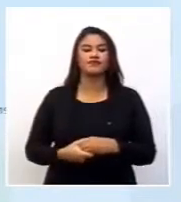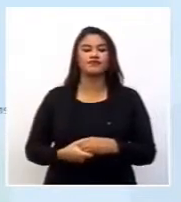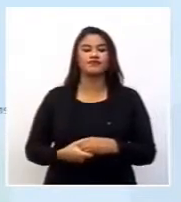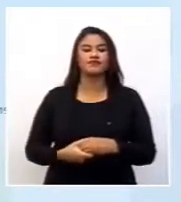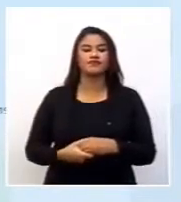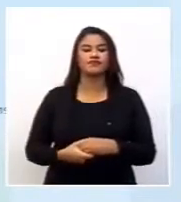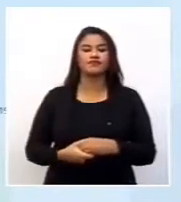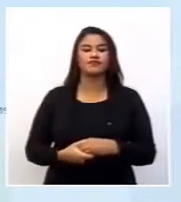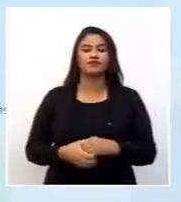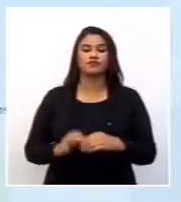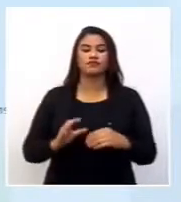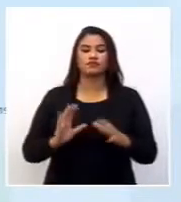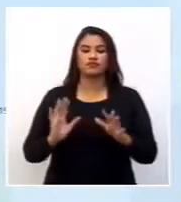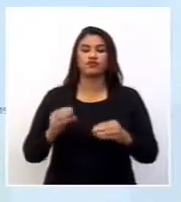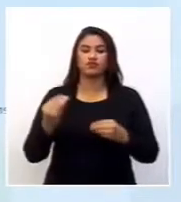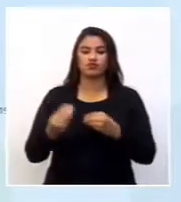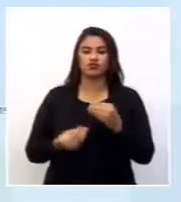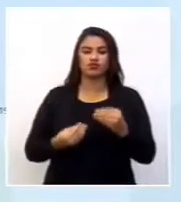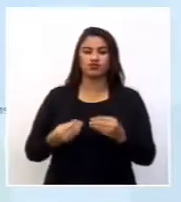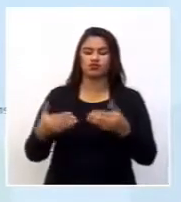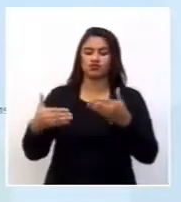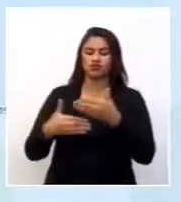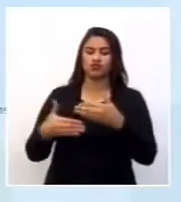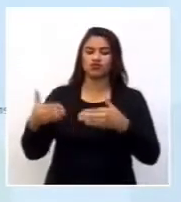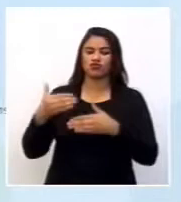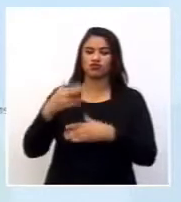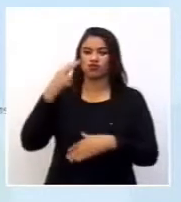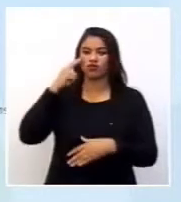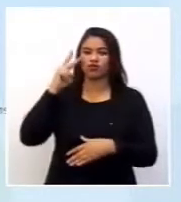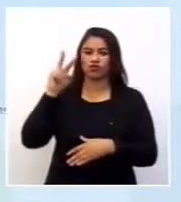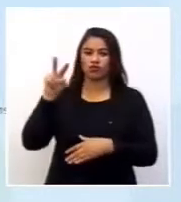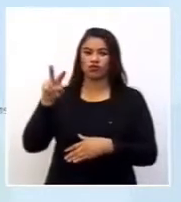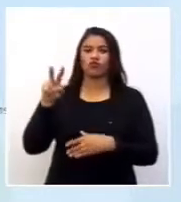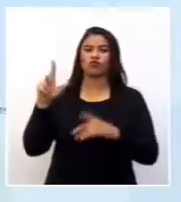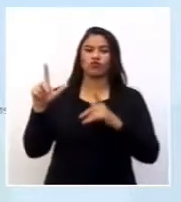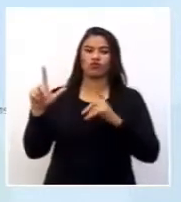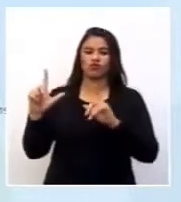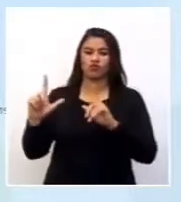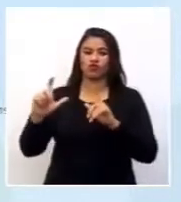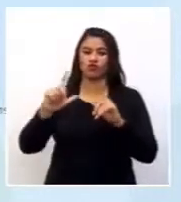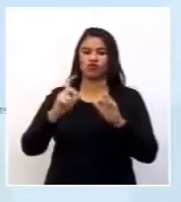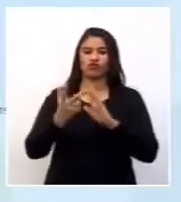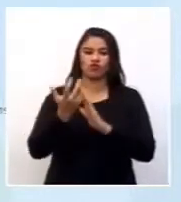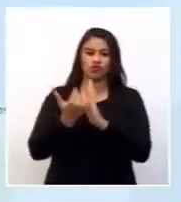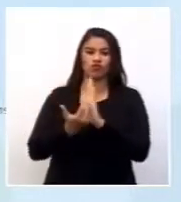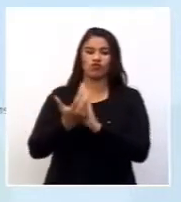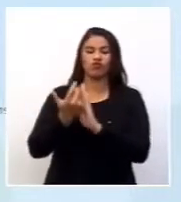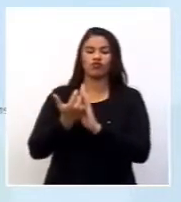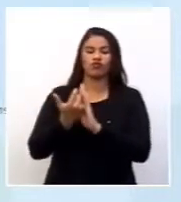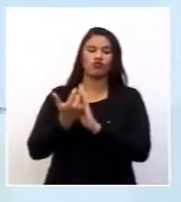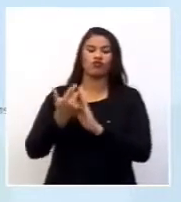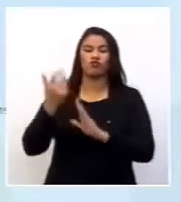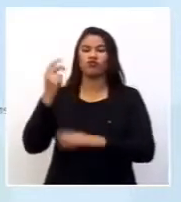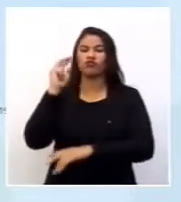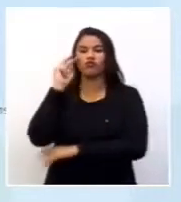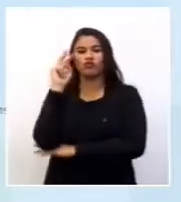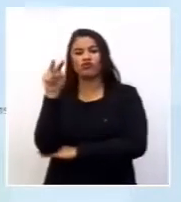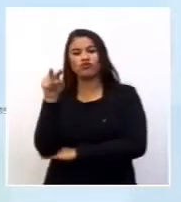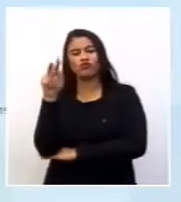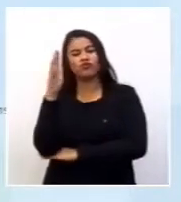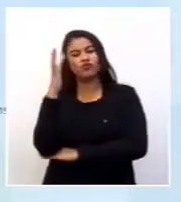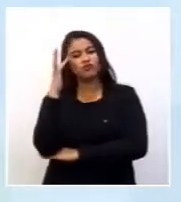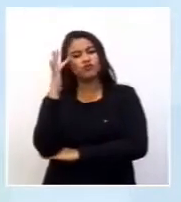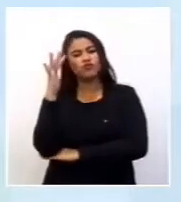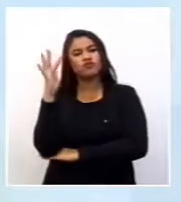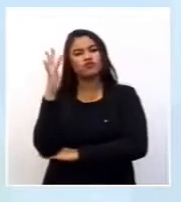Tá? Pausadamente, a gente vai pedir que os professores olhem essas imagens, né, com certa reflexão, com uma certa perspectiva e fazendo